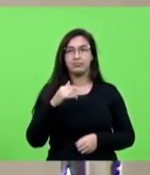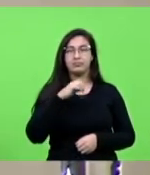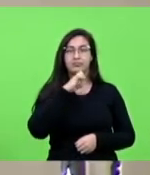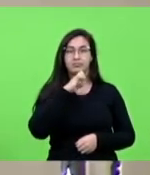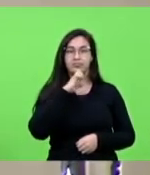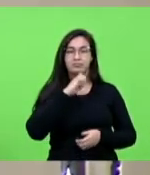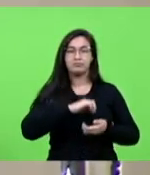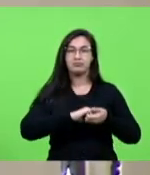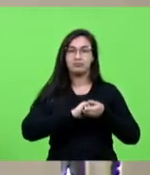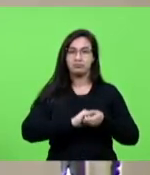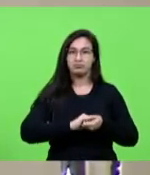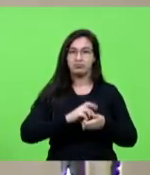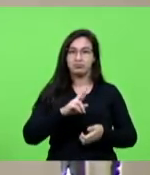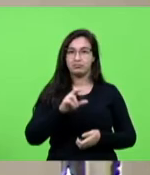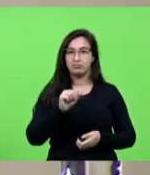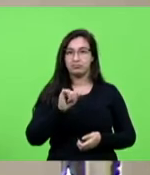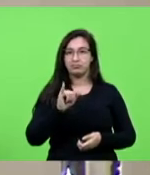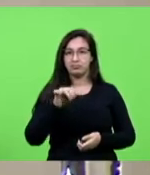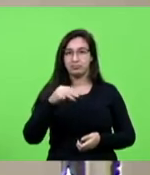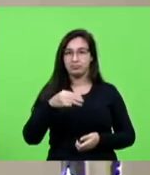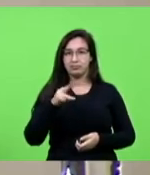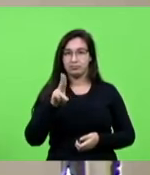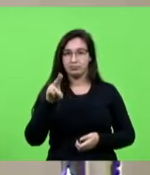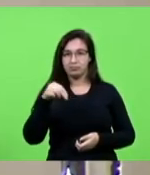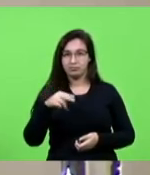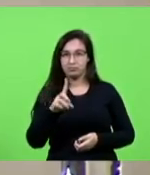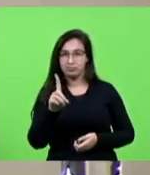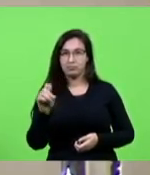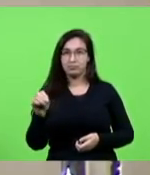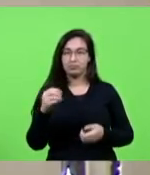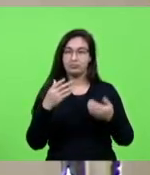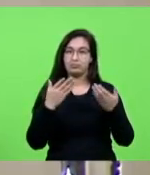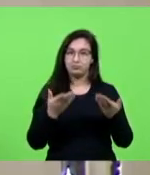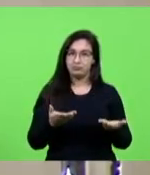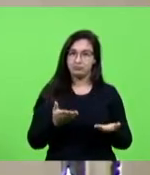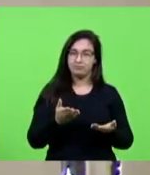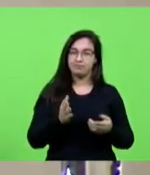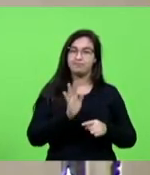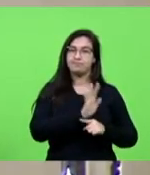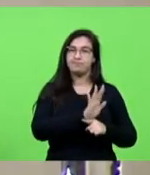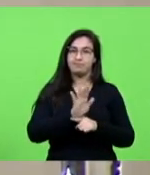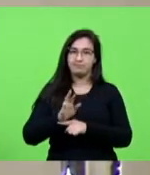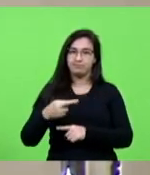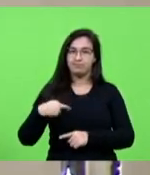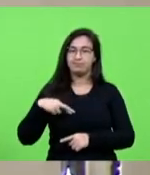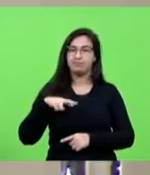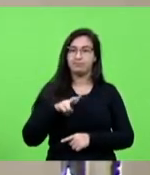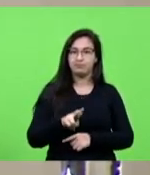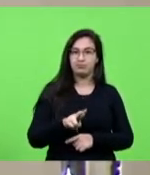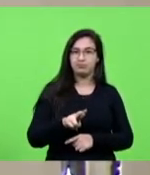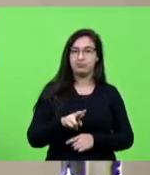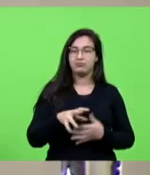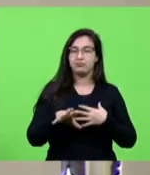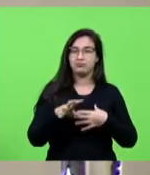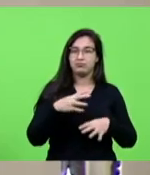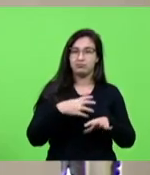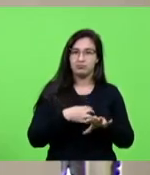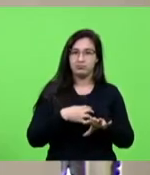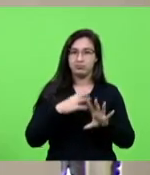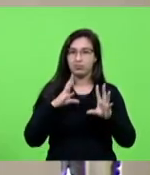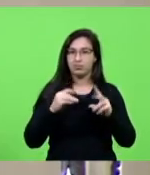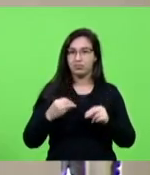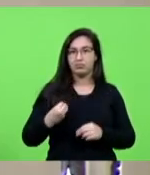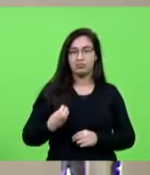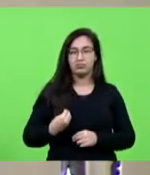cumprimentando o senhor Raimundo Ghisoni pelos atos de beneficência e religiosidade que tem praticado durante toda a sua vida.